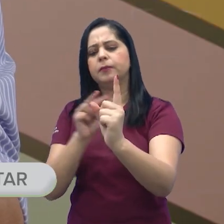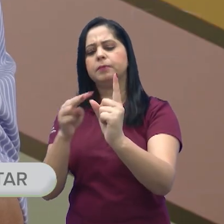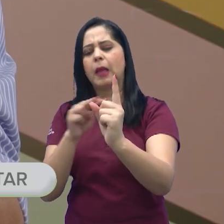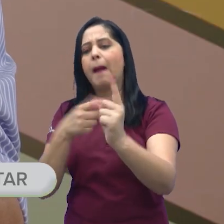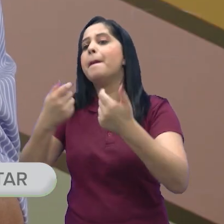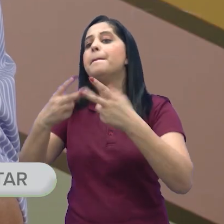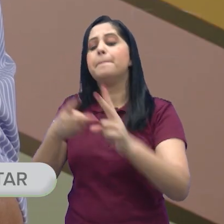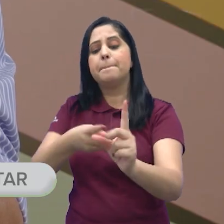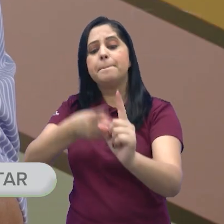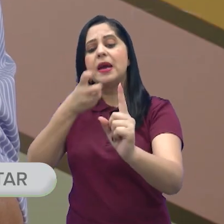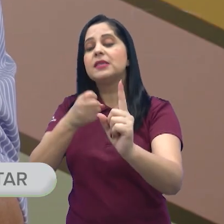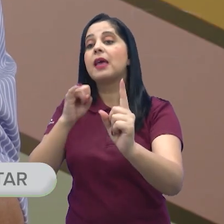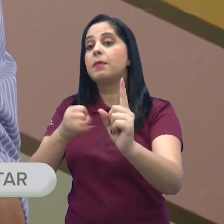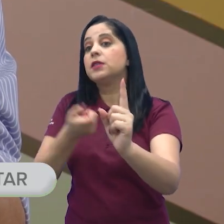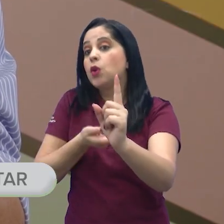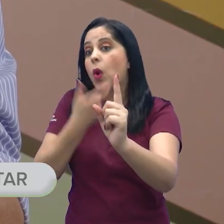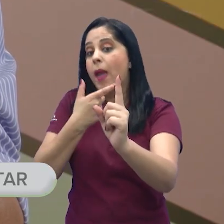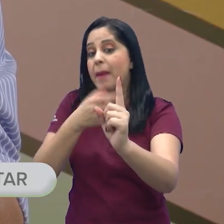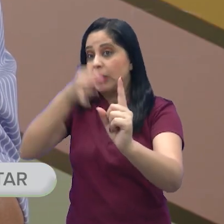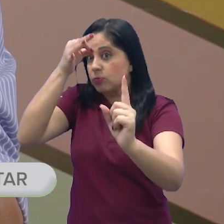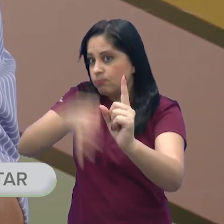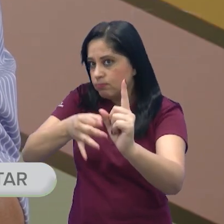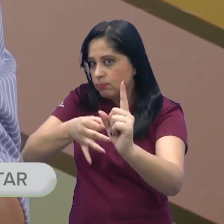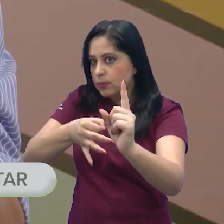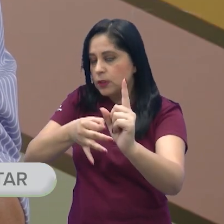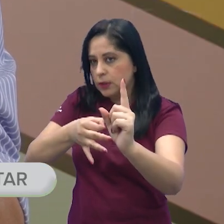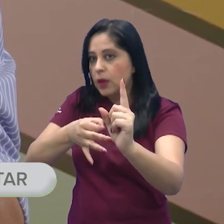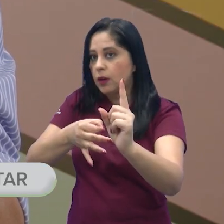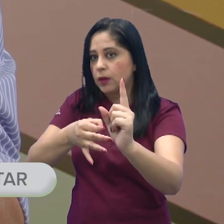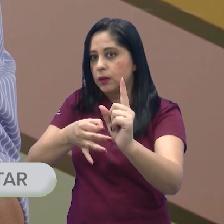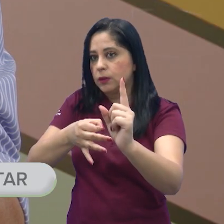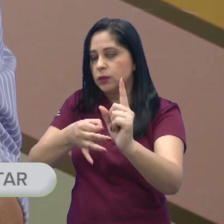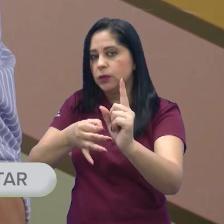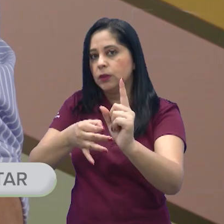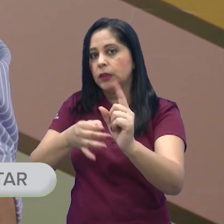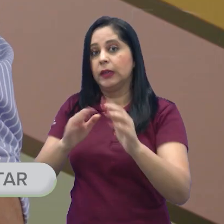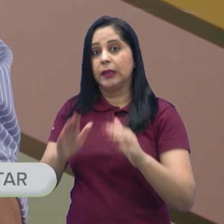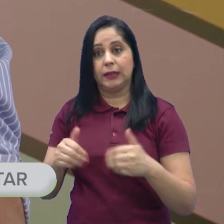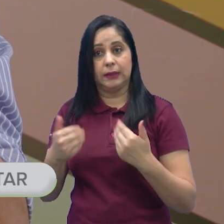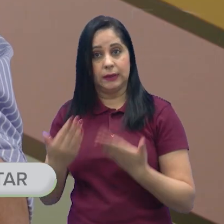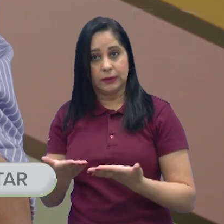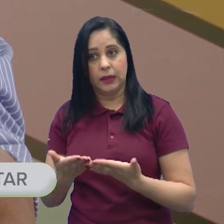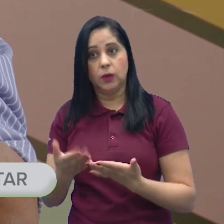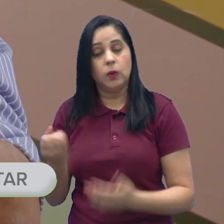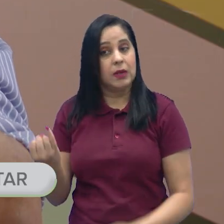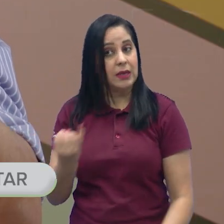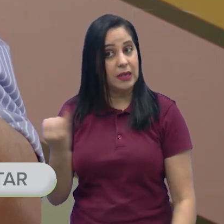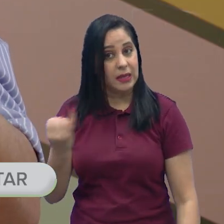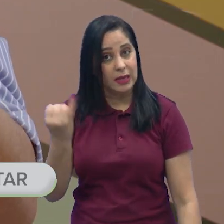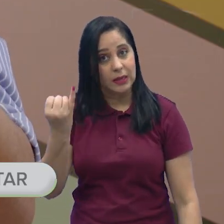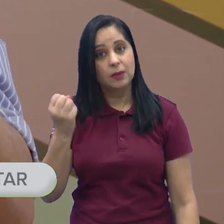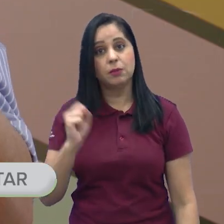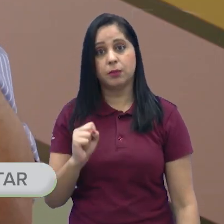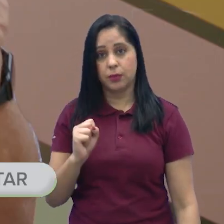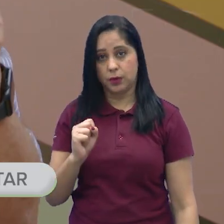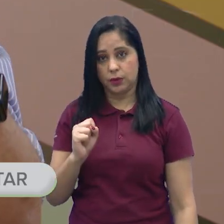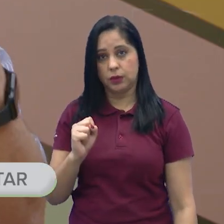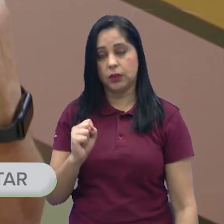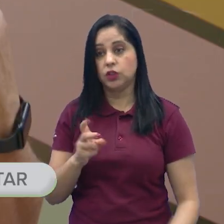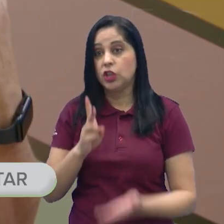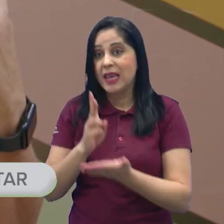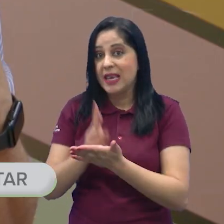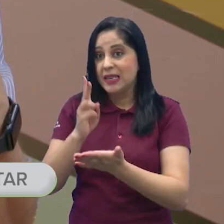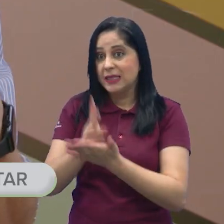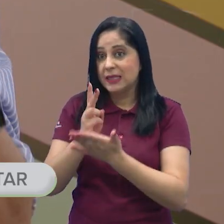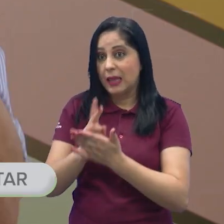que ele espera. Então, é muito importante ter sempre o